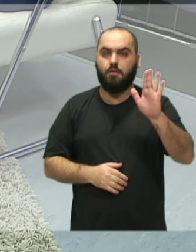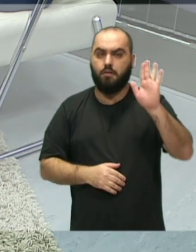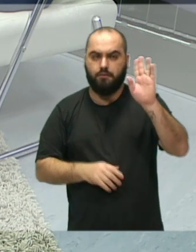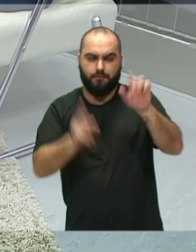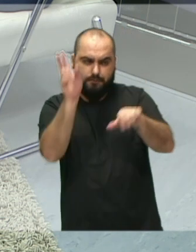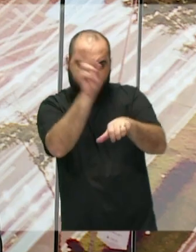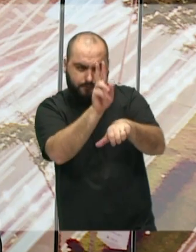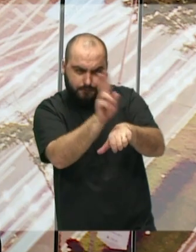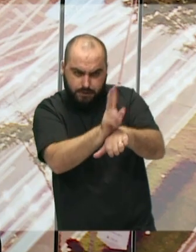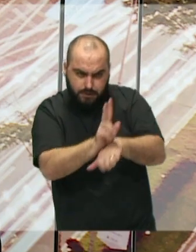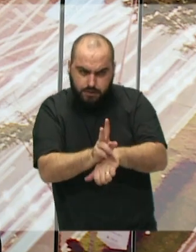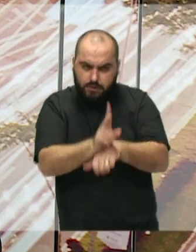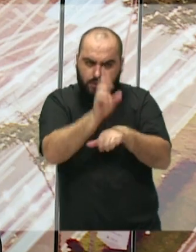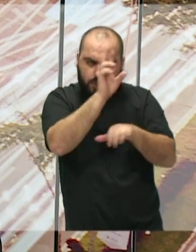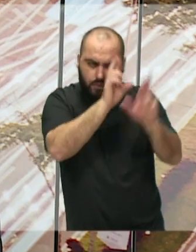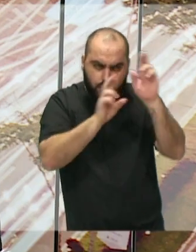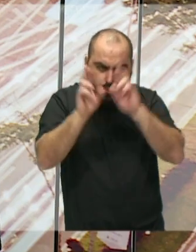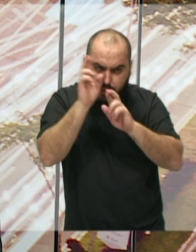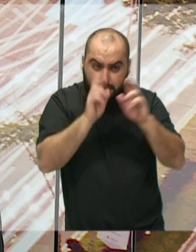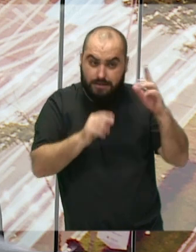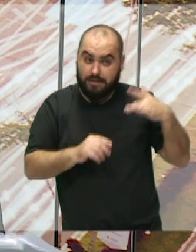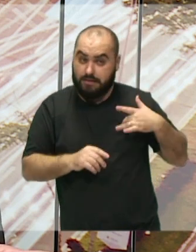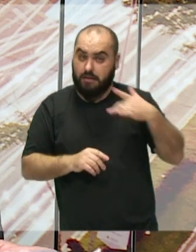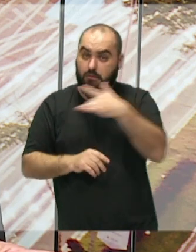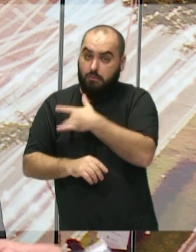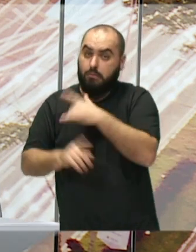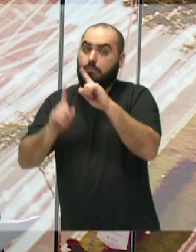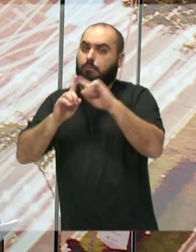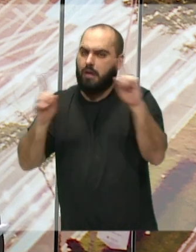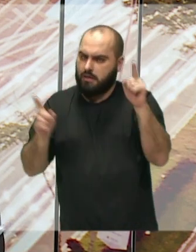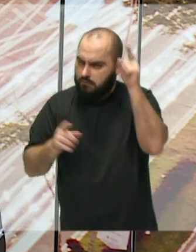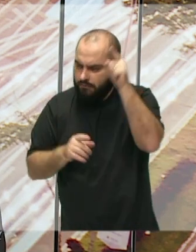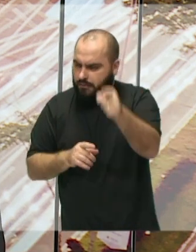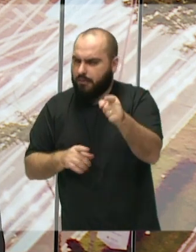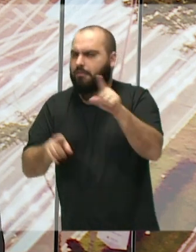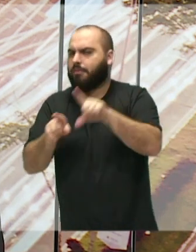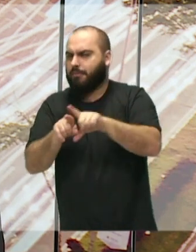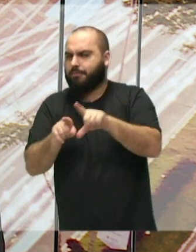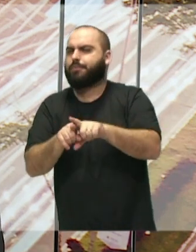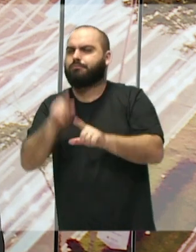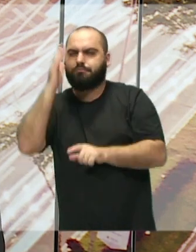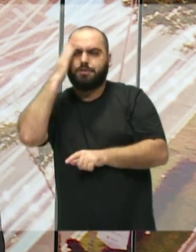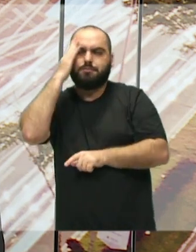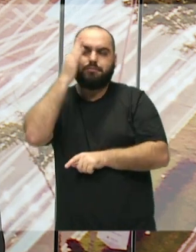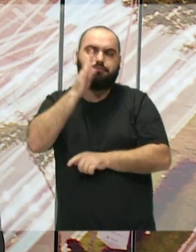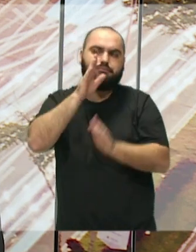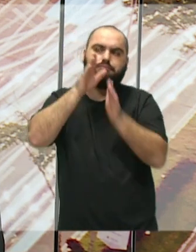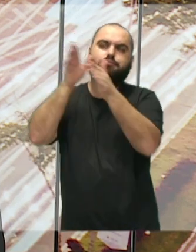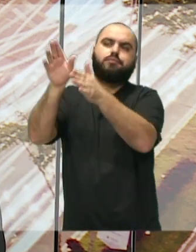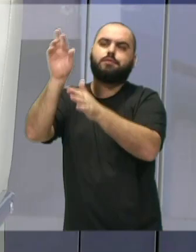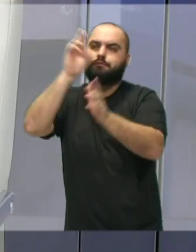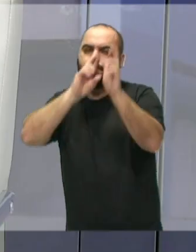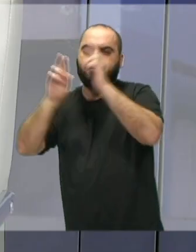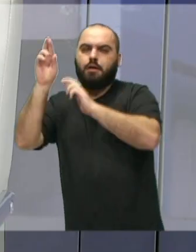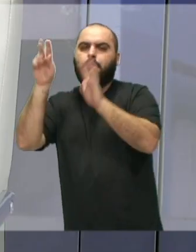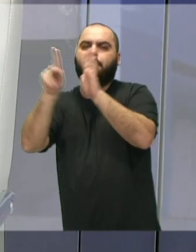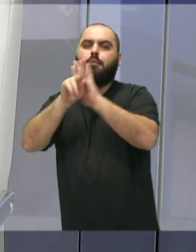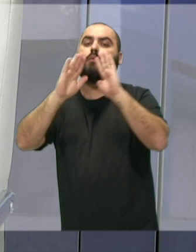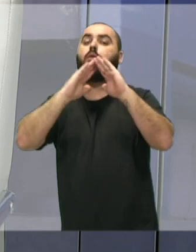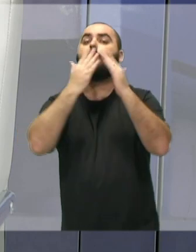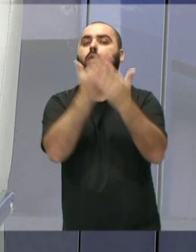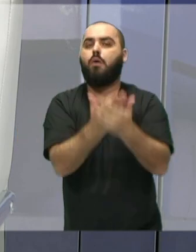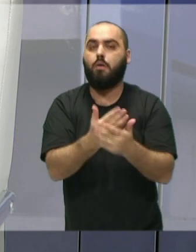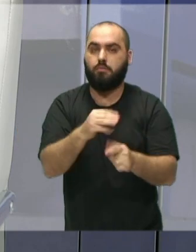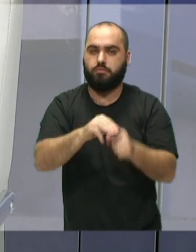a senhora também se dedicou por um bom tempo, eu não sei se a senhora ainda está fazendo, a fiscalizar algumas unidades de educação